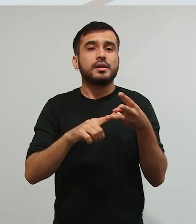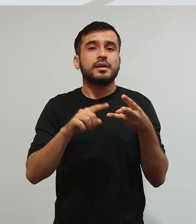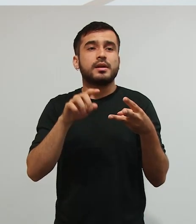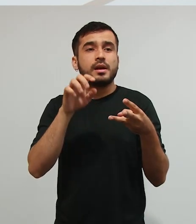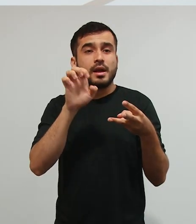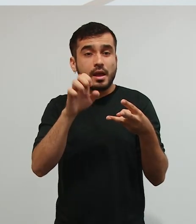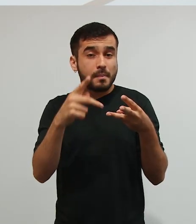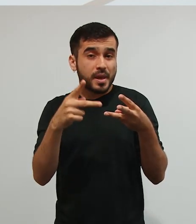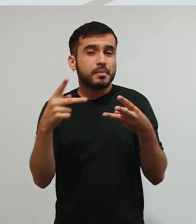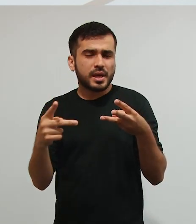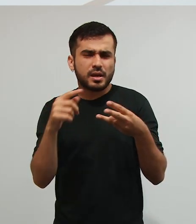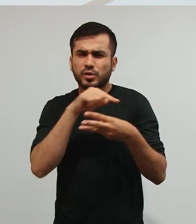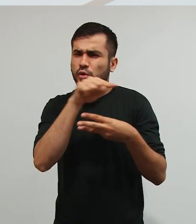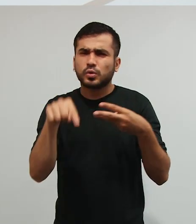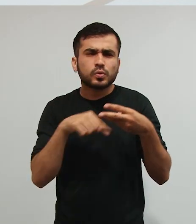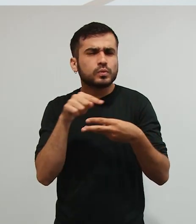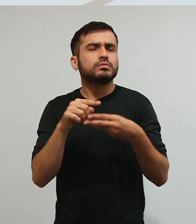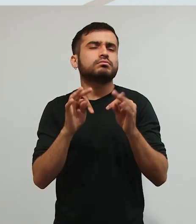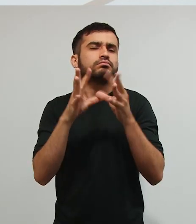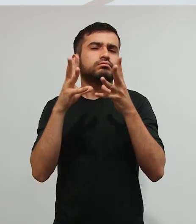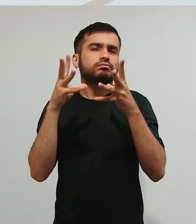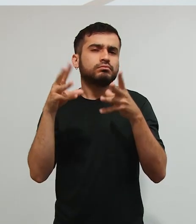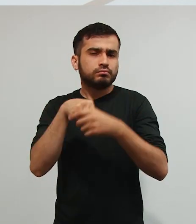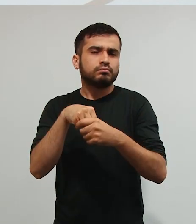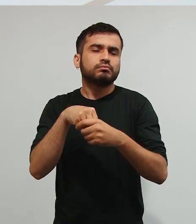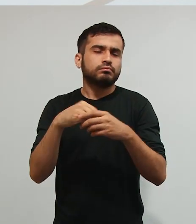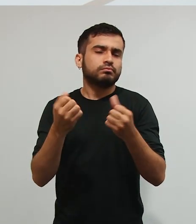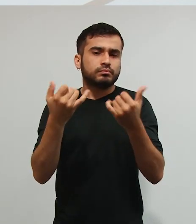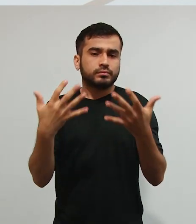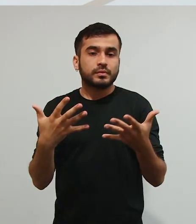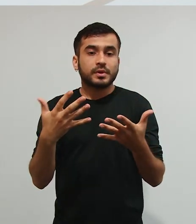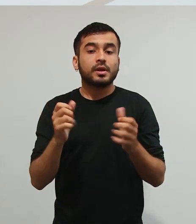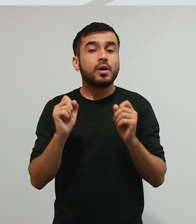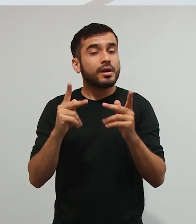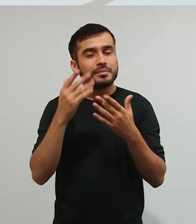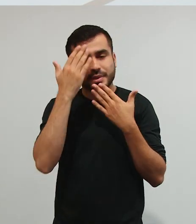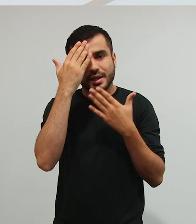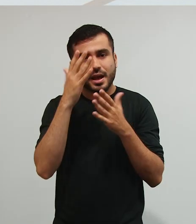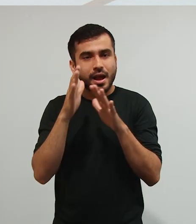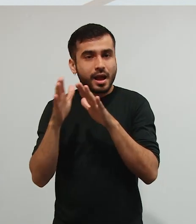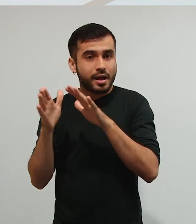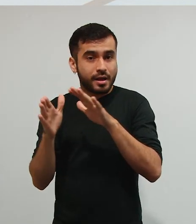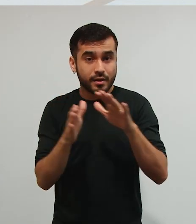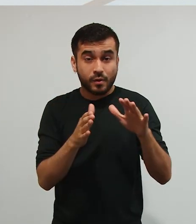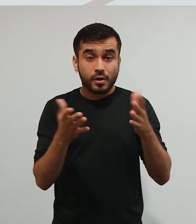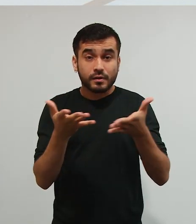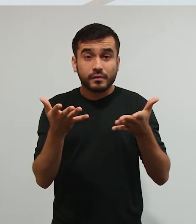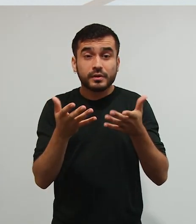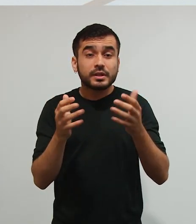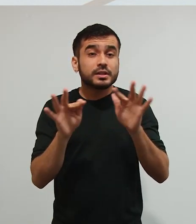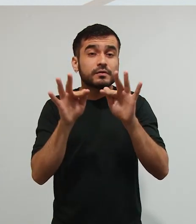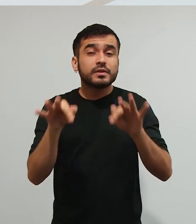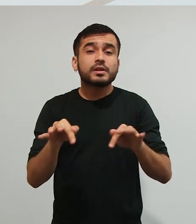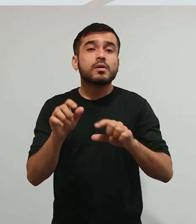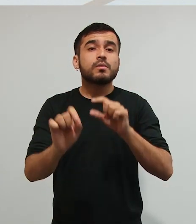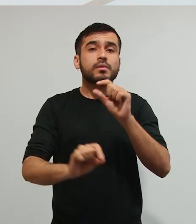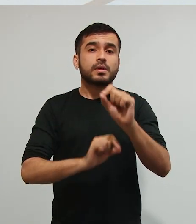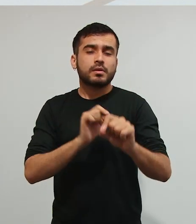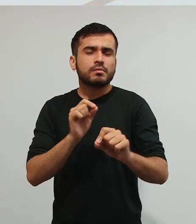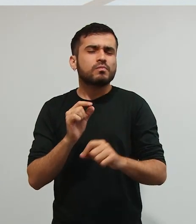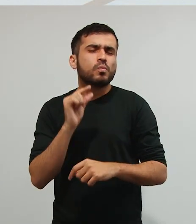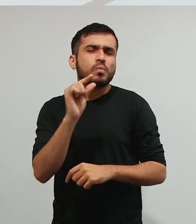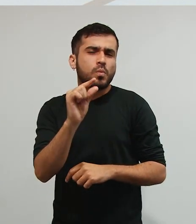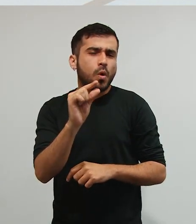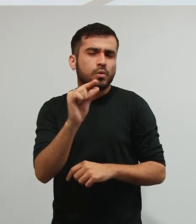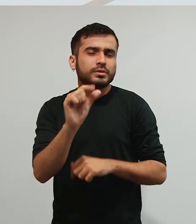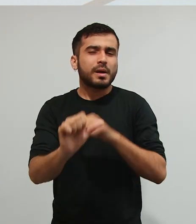da EPP, da empresa de pequeno porte, tá? Beleza, gente, obrigada. E agora a gente vai terminar aqui nosso assunto falando um